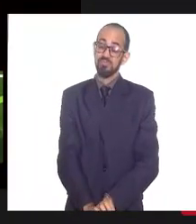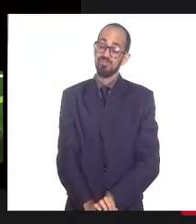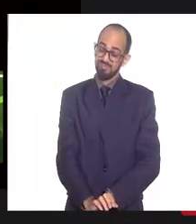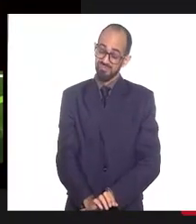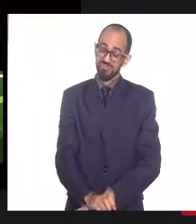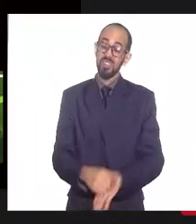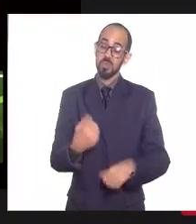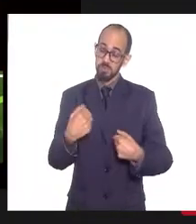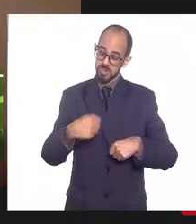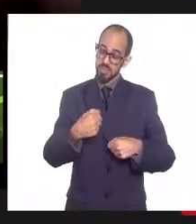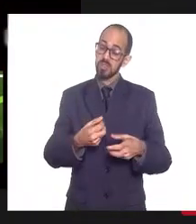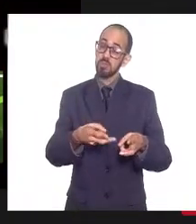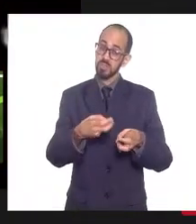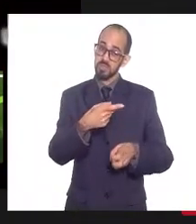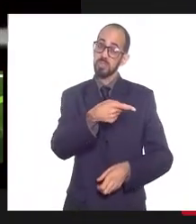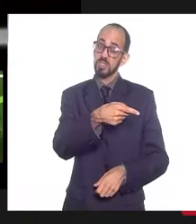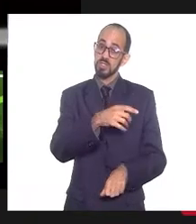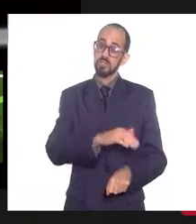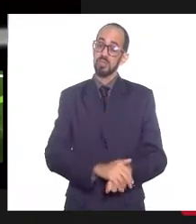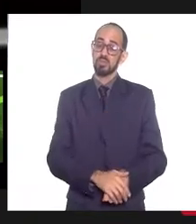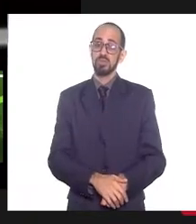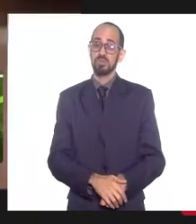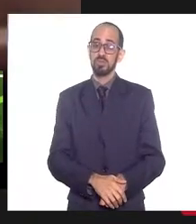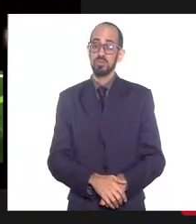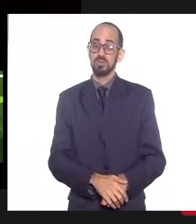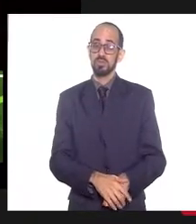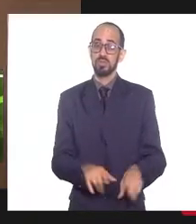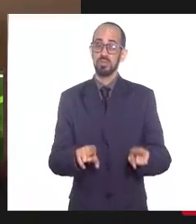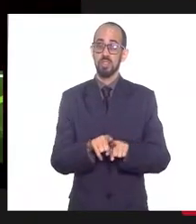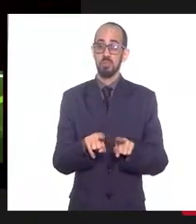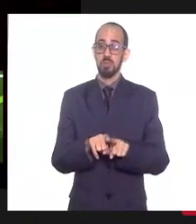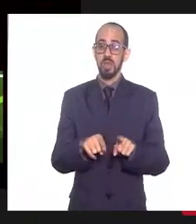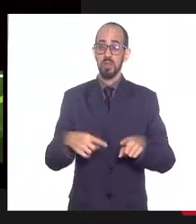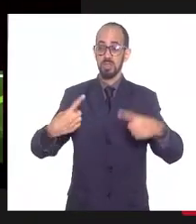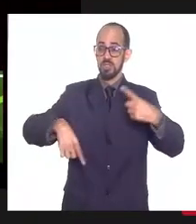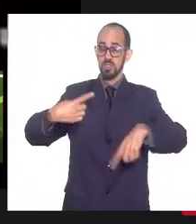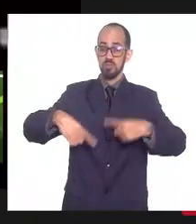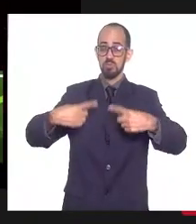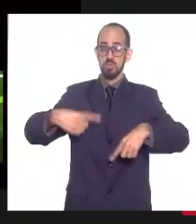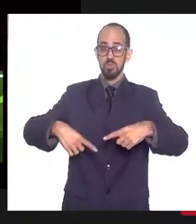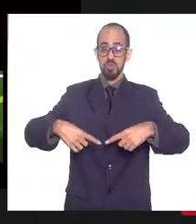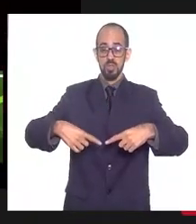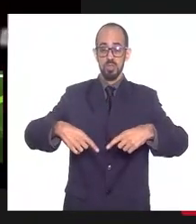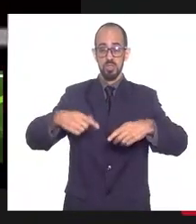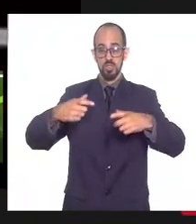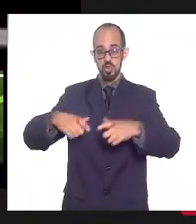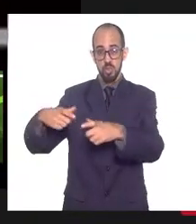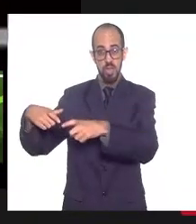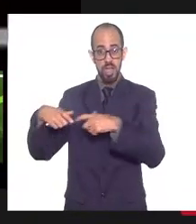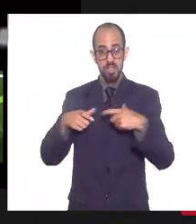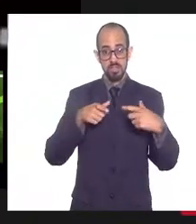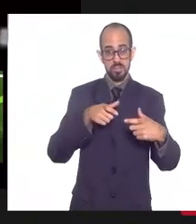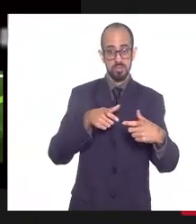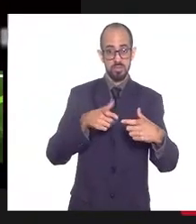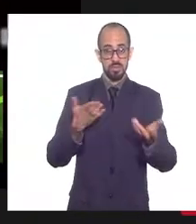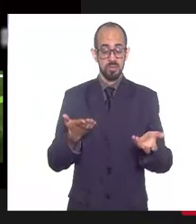meio dessa confusão toda, no meio dessa disputa por territórios, né? Agora